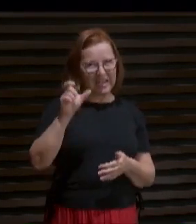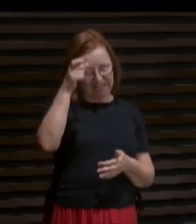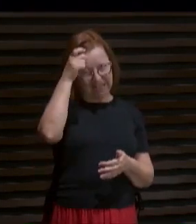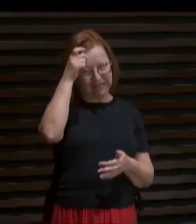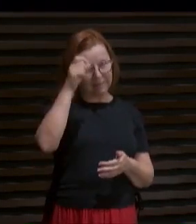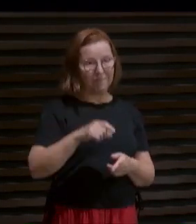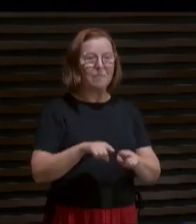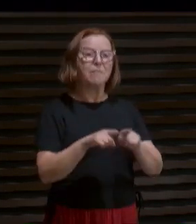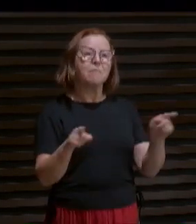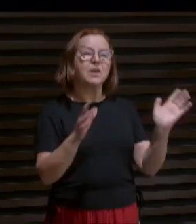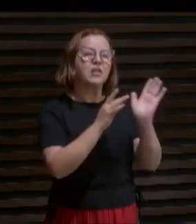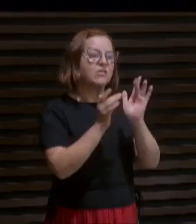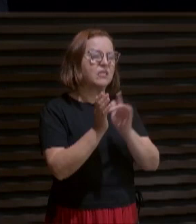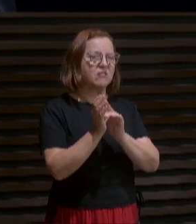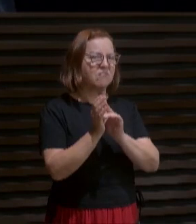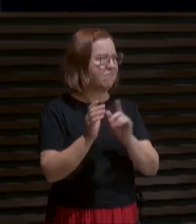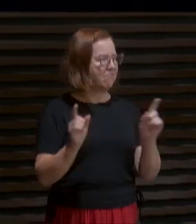Mas Jesus rejeitou.